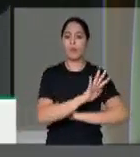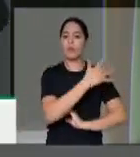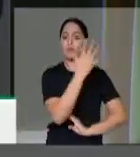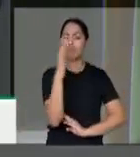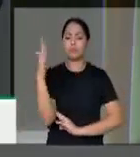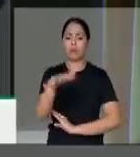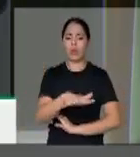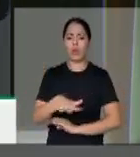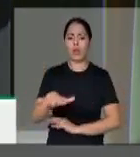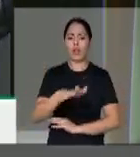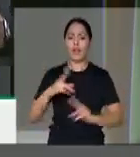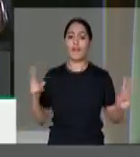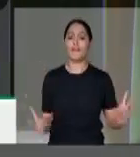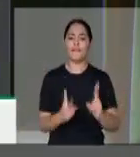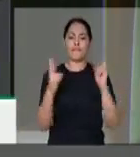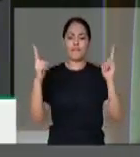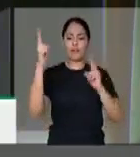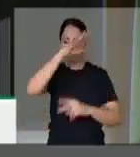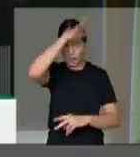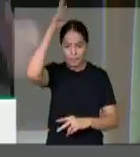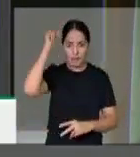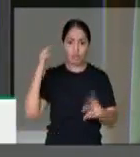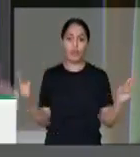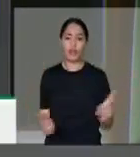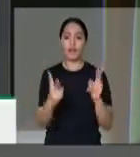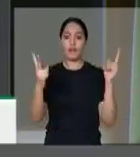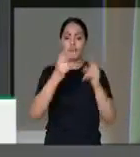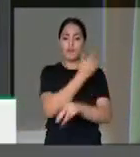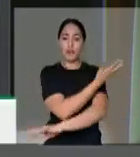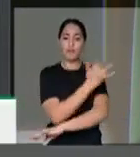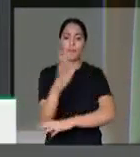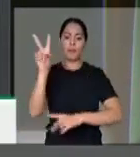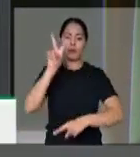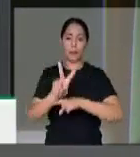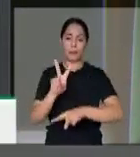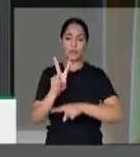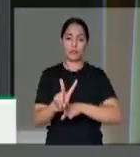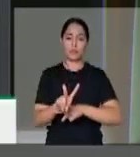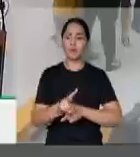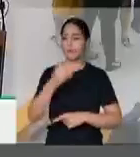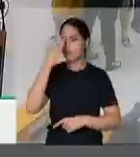tecnologia. Viva a Amazônia brasileira, viva a preservação ambiental. Muito obrigado, senhor presidente.